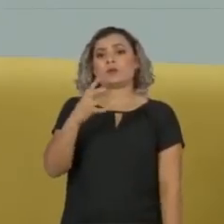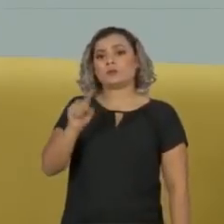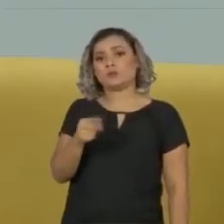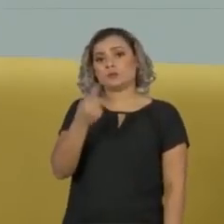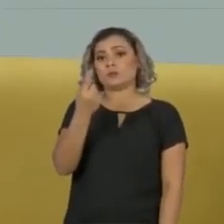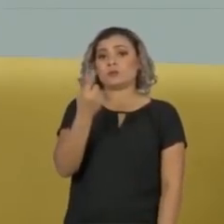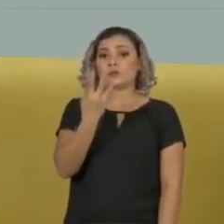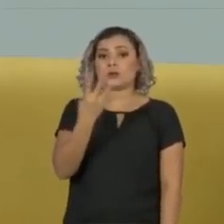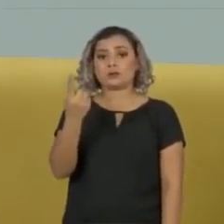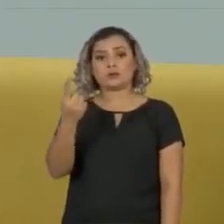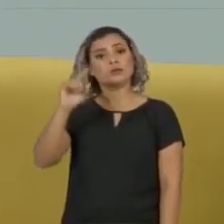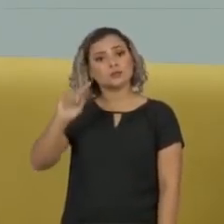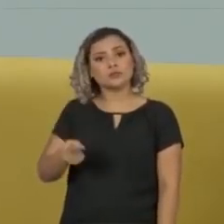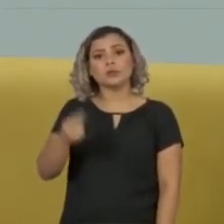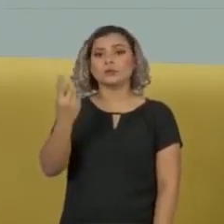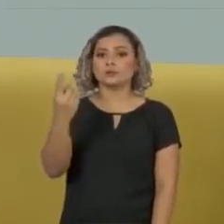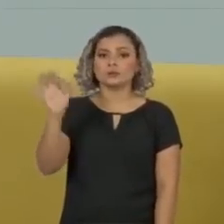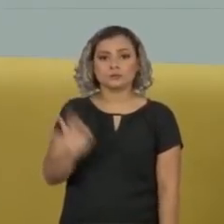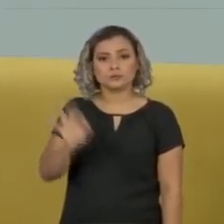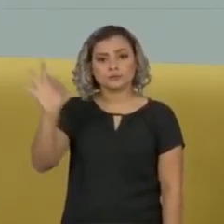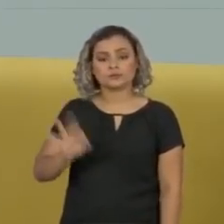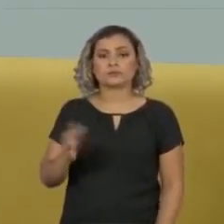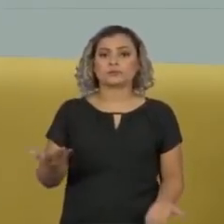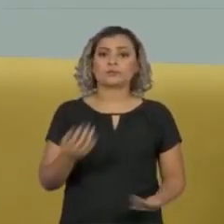trabalho informal cresceu e atingiu